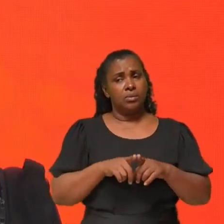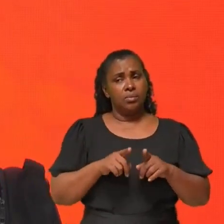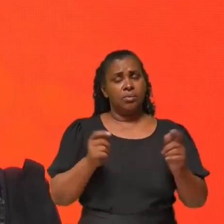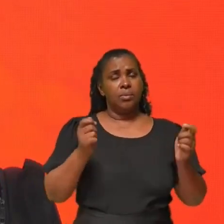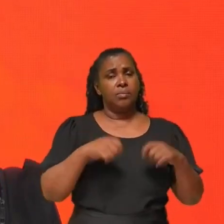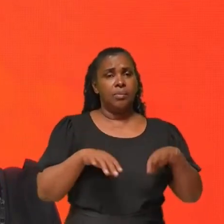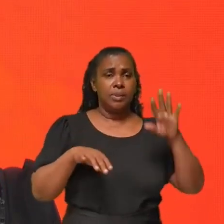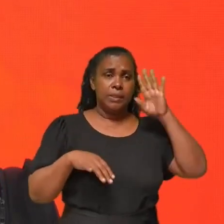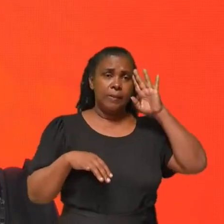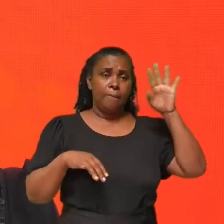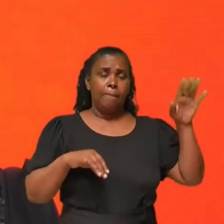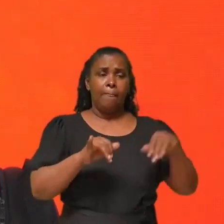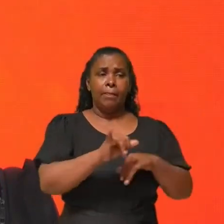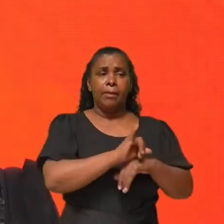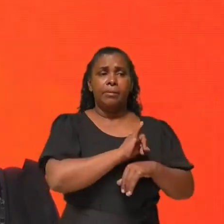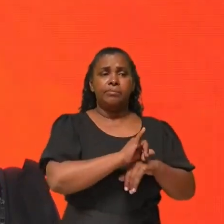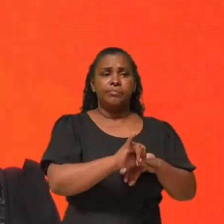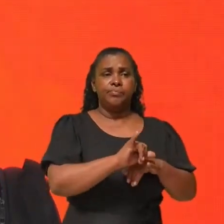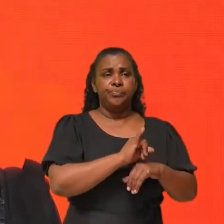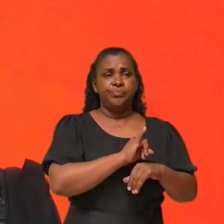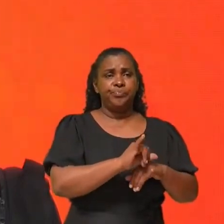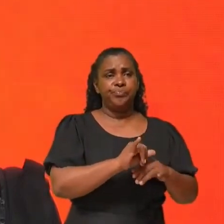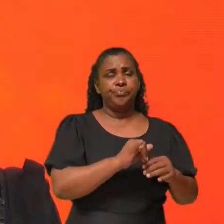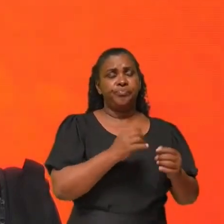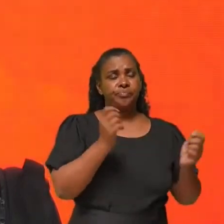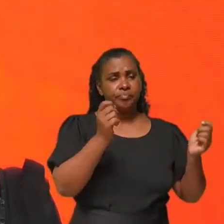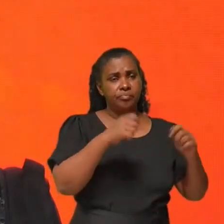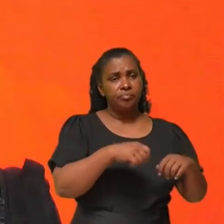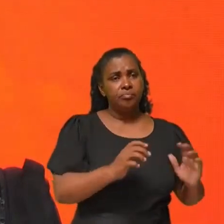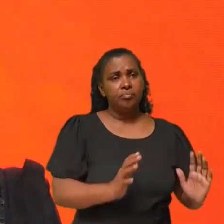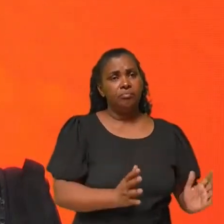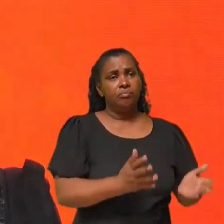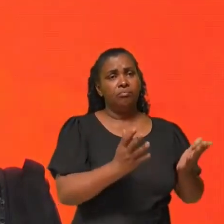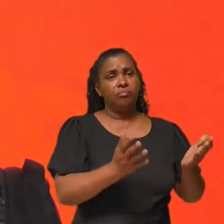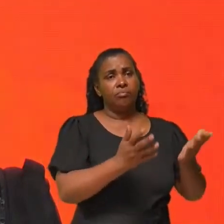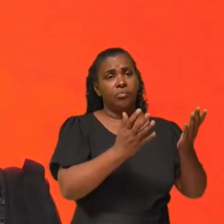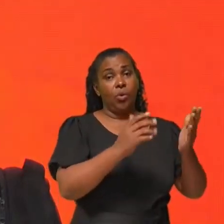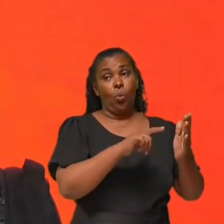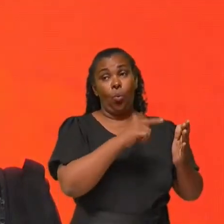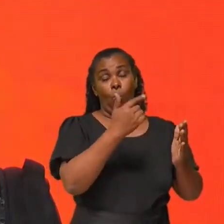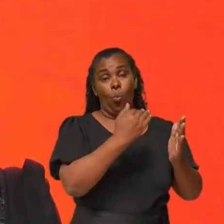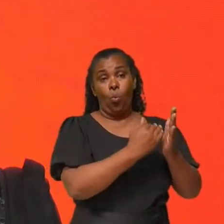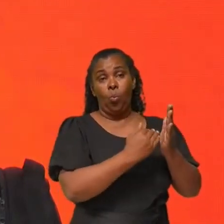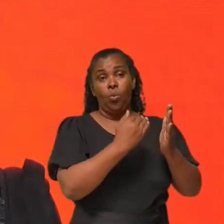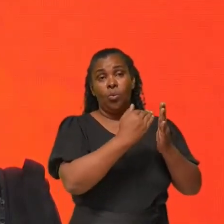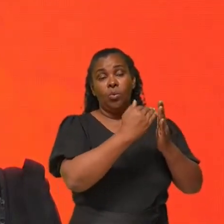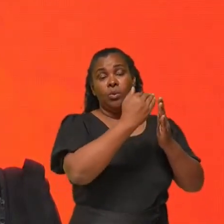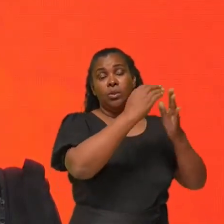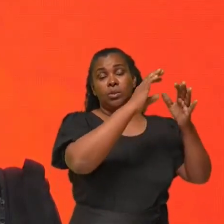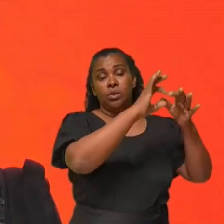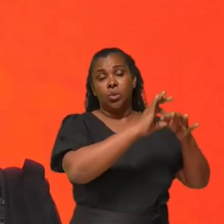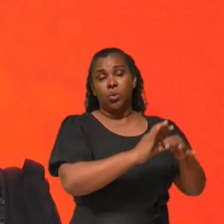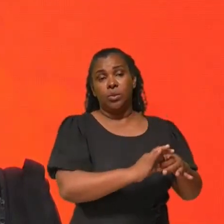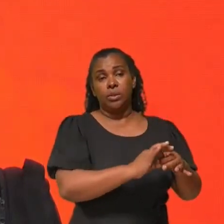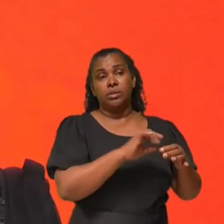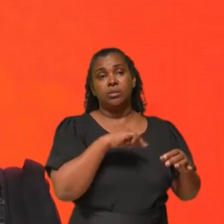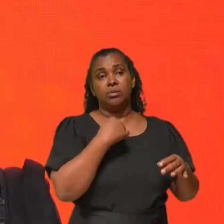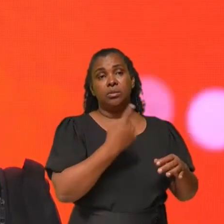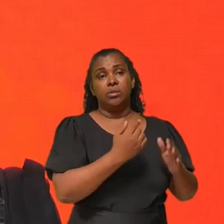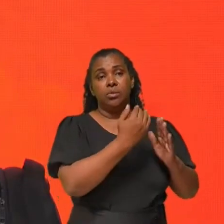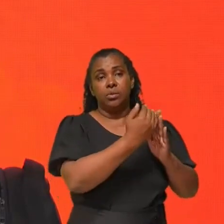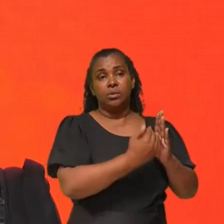instrumentos capazes de promover um outro nível de conexão, né, da nossa agenda política de maneira